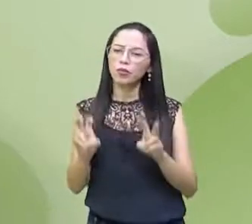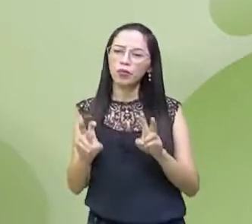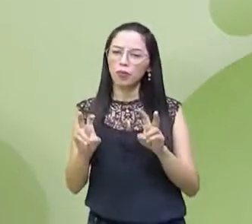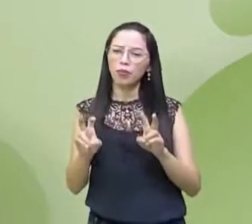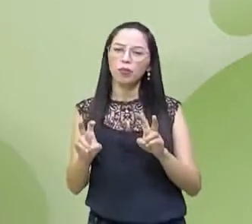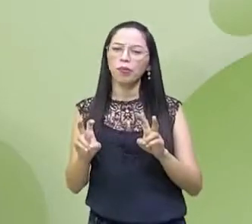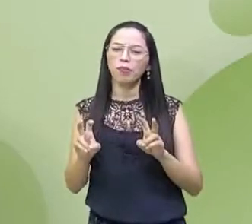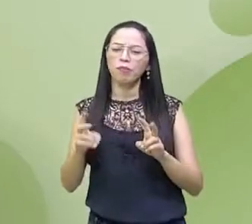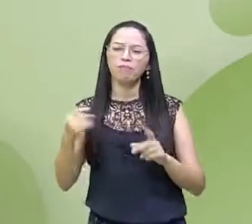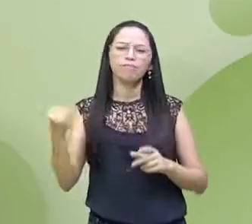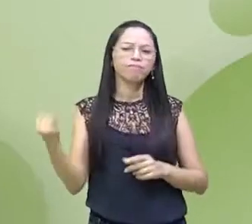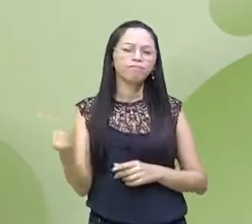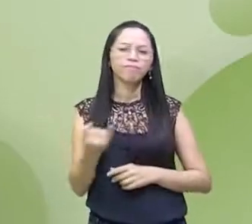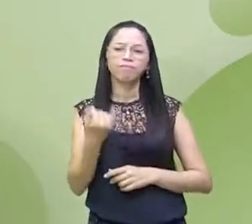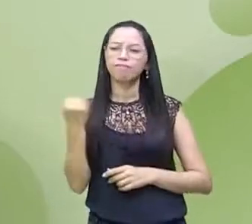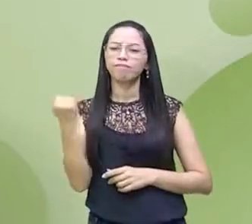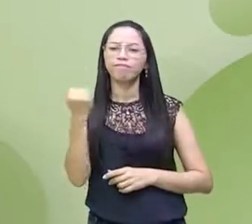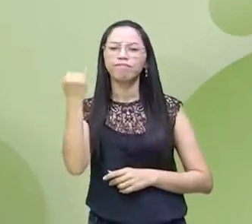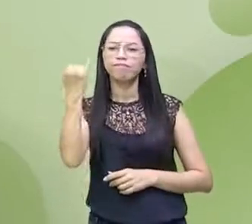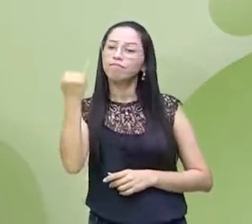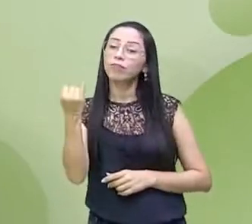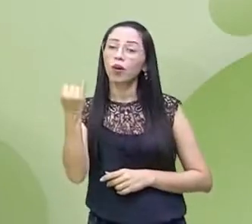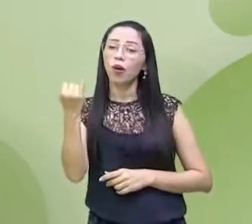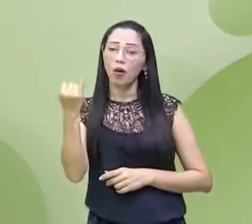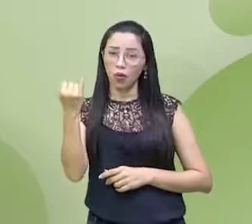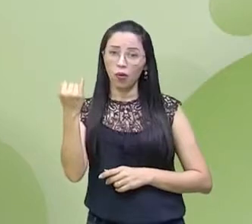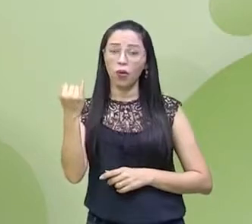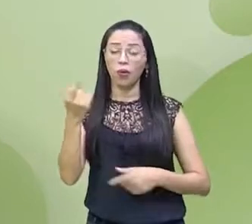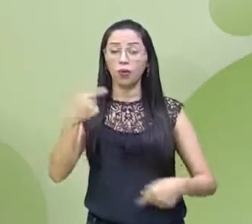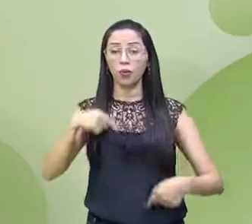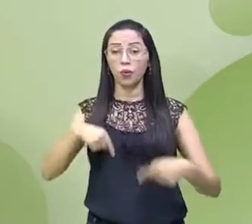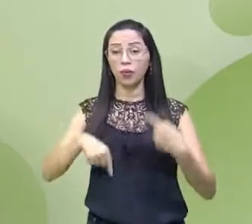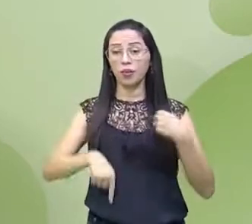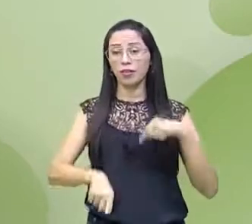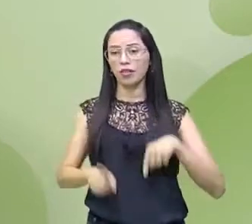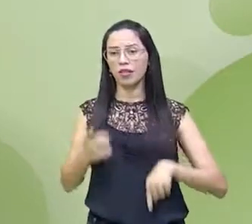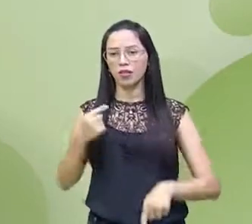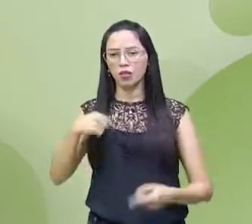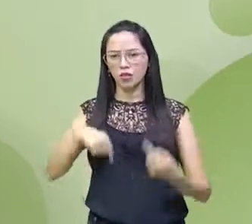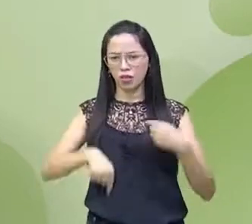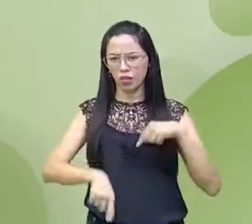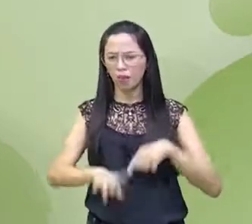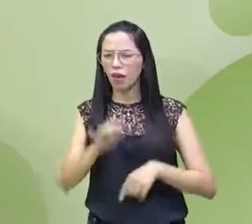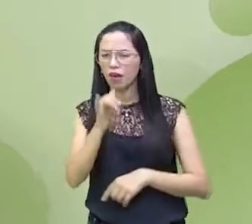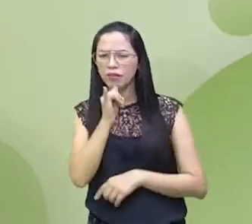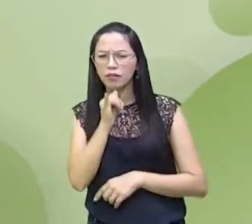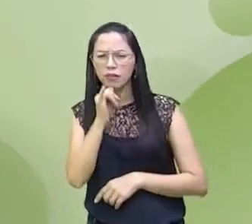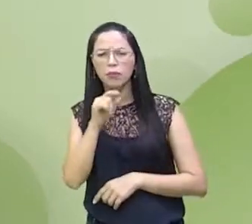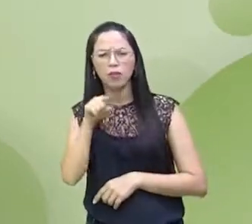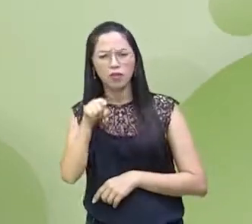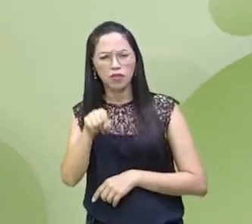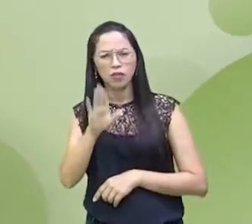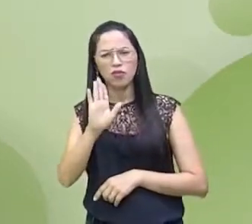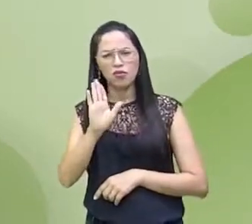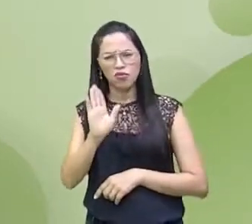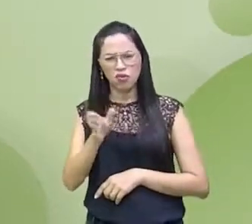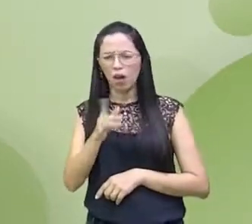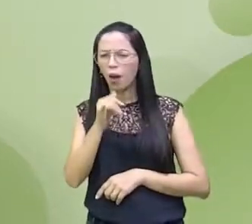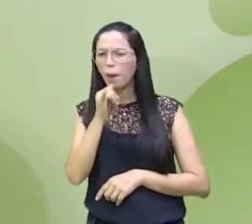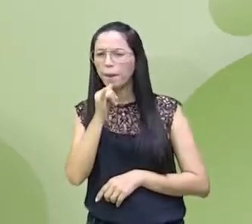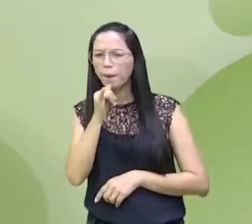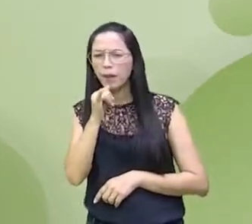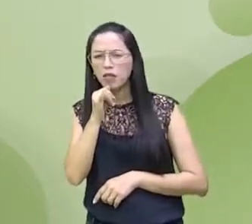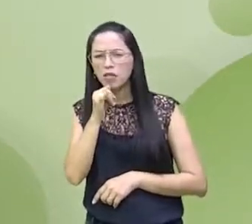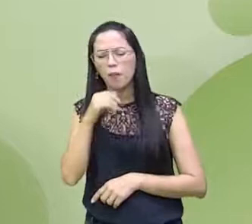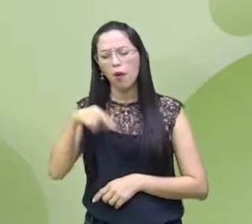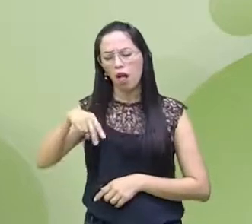é a circulação e o sistema cardiovascular. Você já se machucou? Já chegou a fazer algum ferimento no seu corpo e de